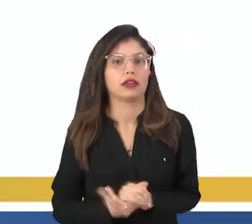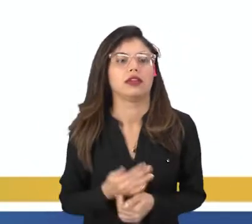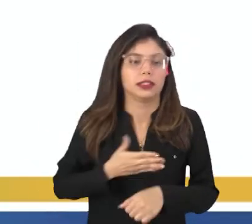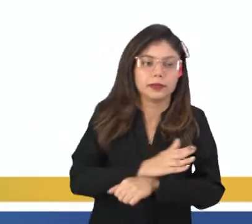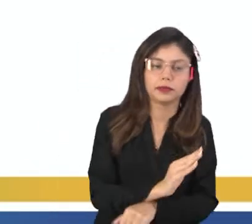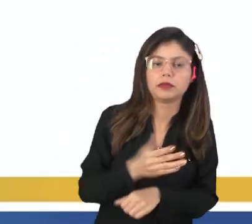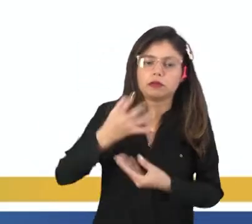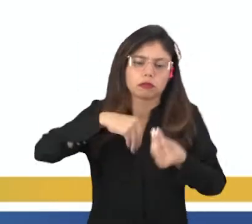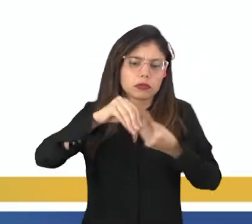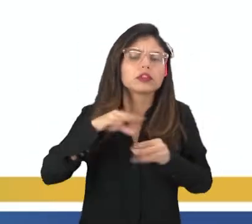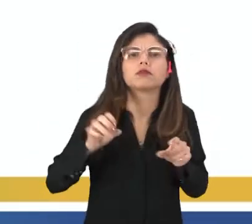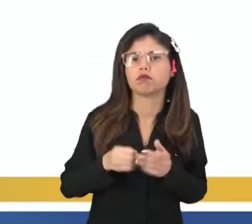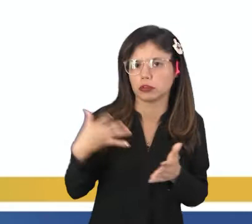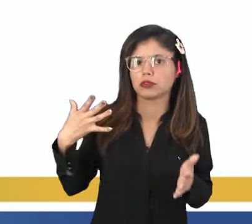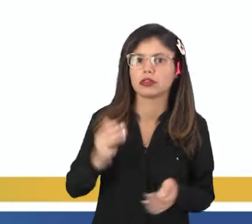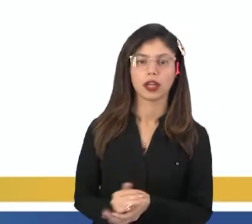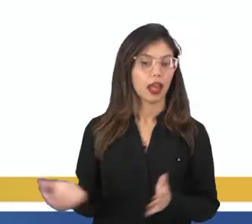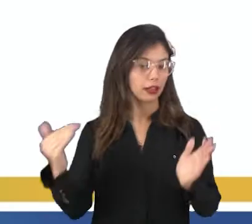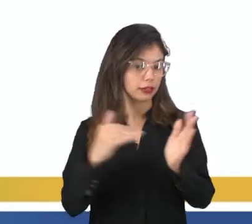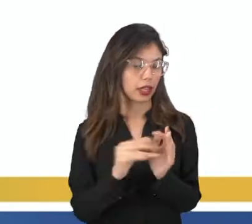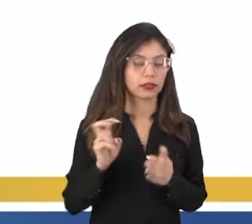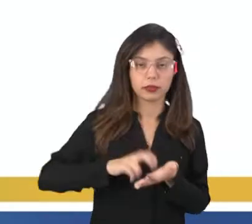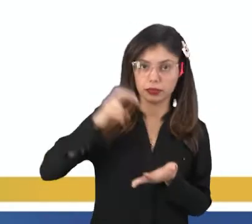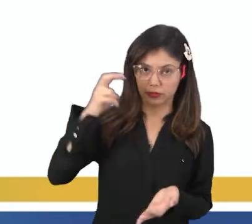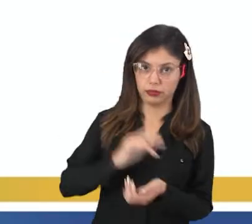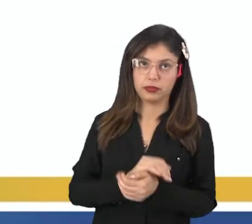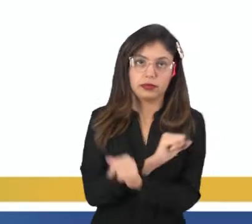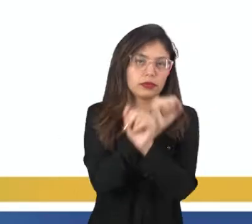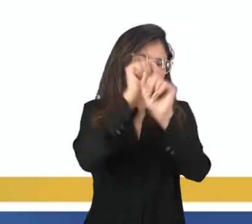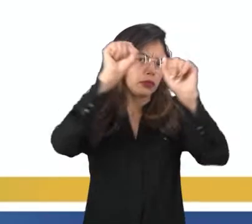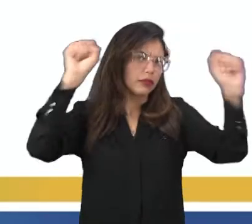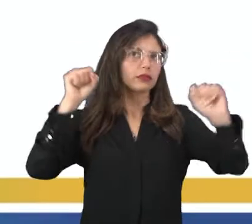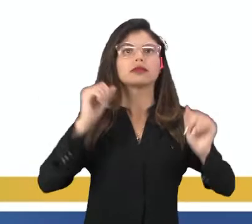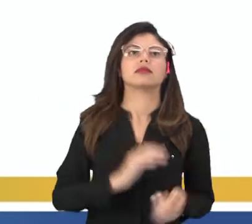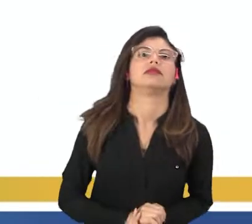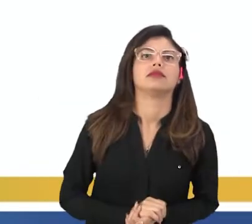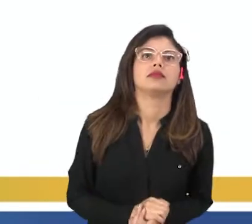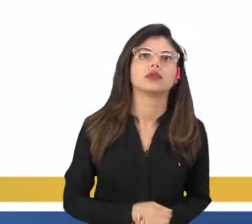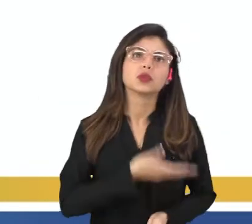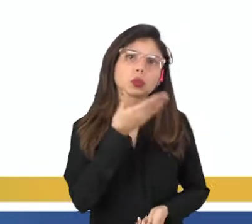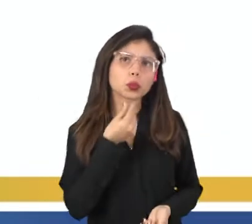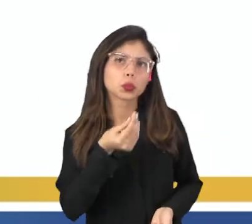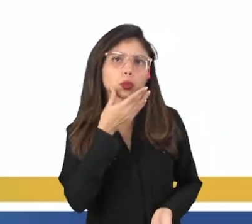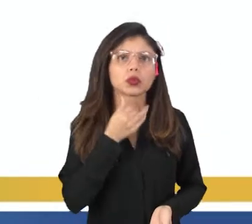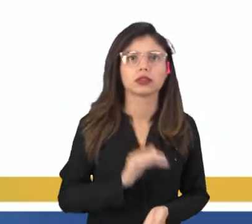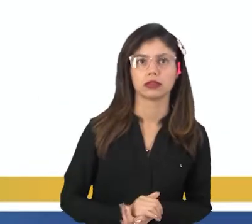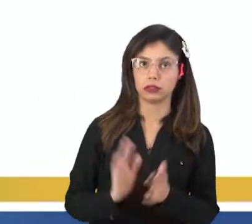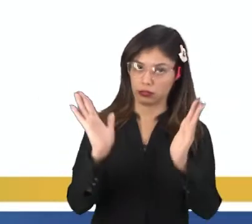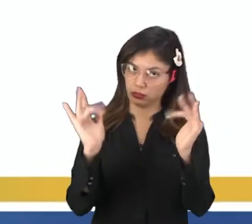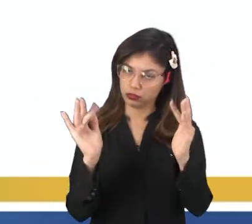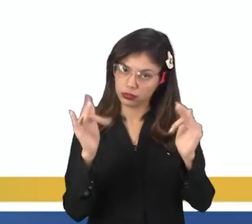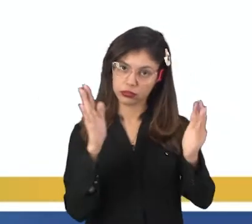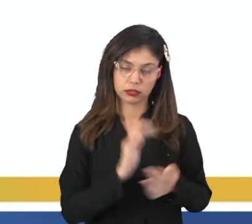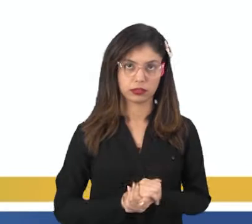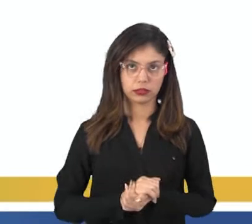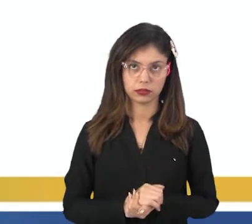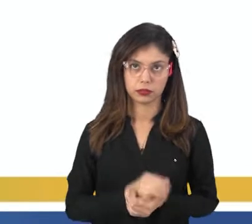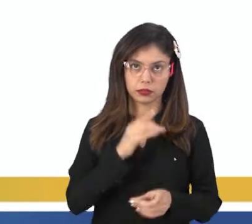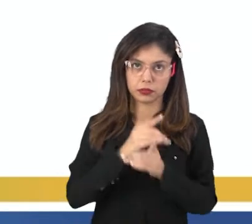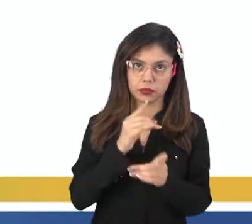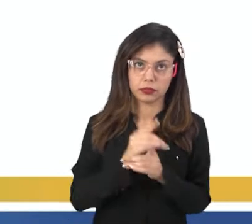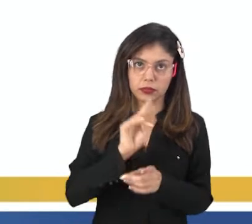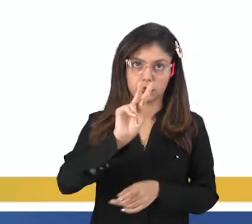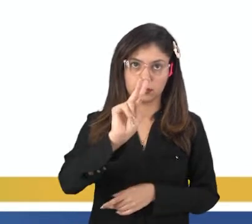interferir nem se envolver até que uma manhã acorda no corpo de Justin e conhece sua namorada